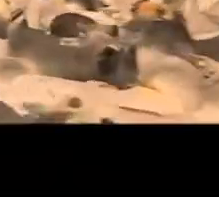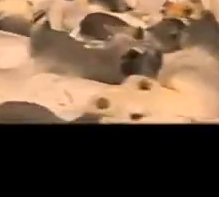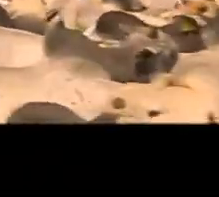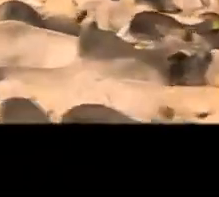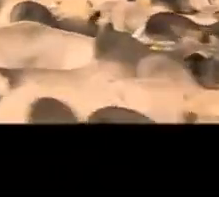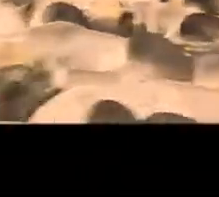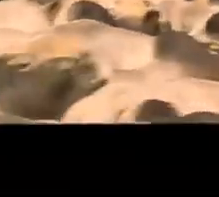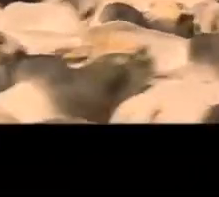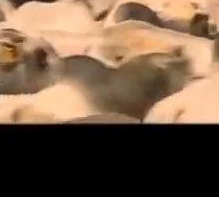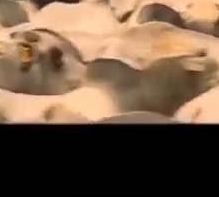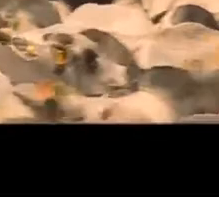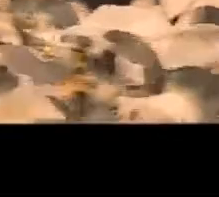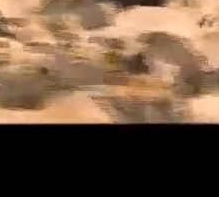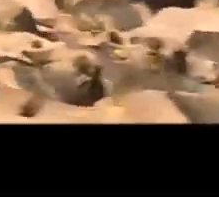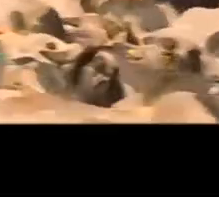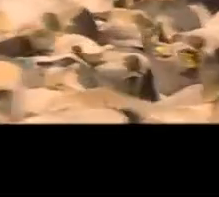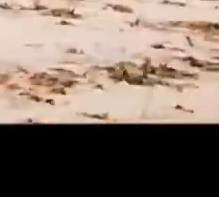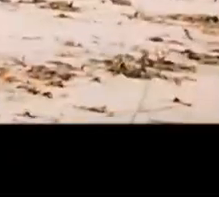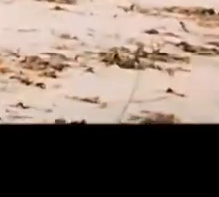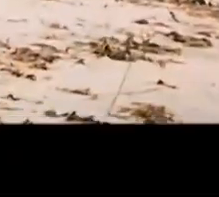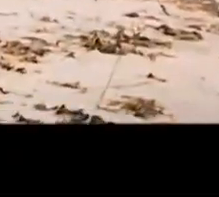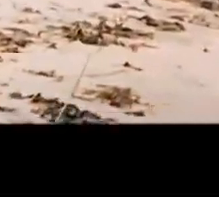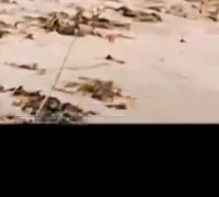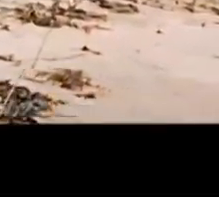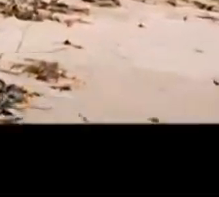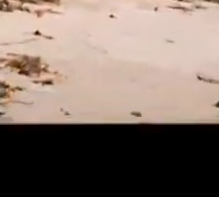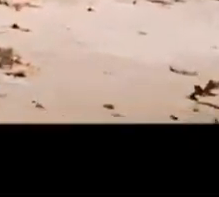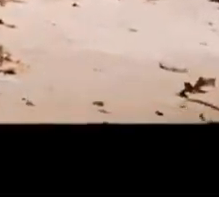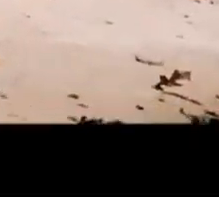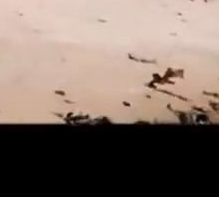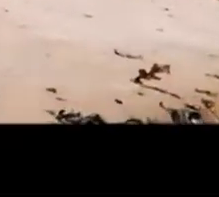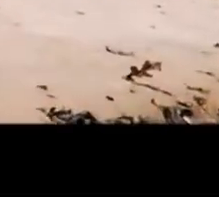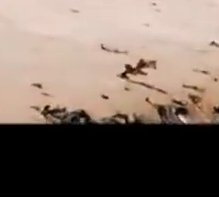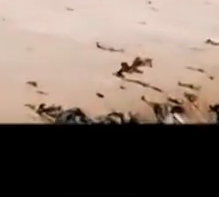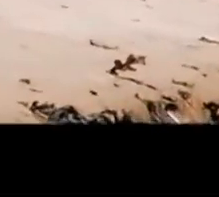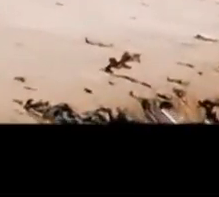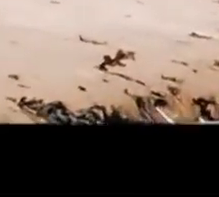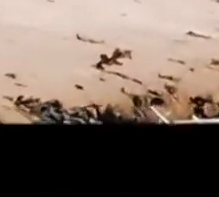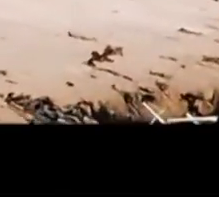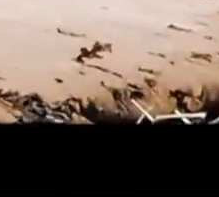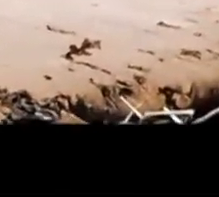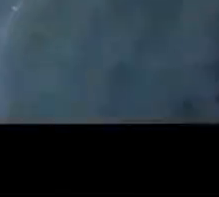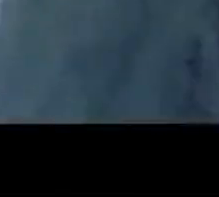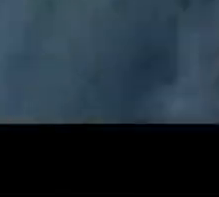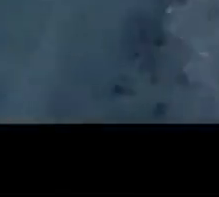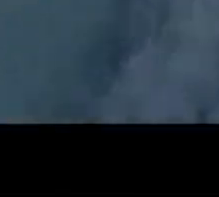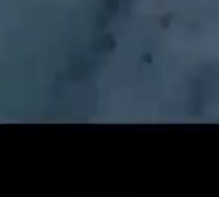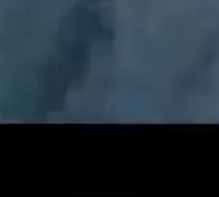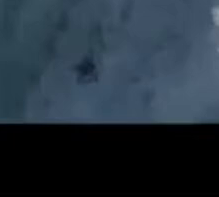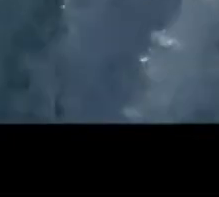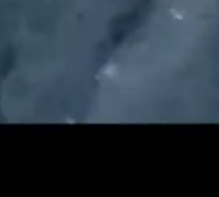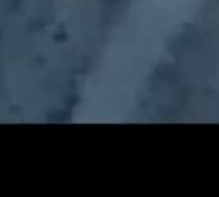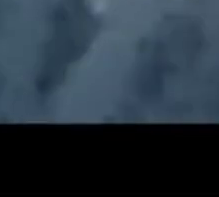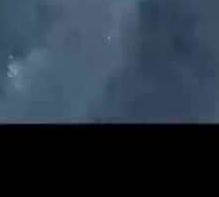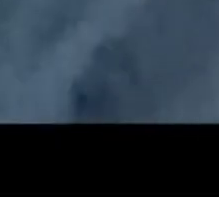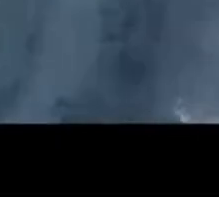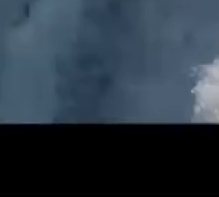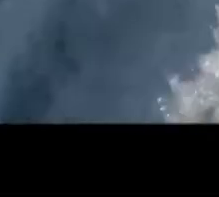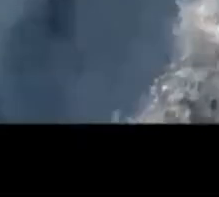Brasil, eis aqui sempre flor Mato Grosso, nosso berço glorioso